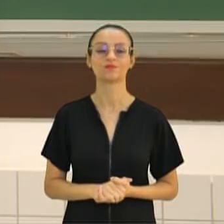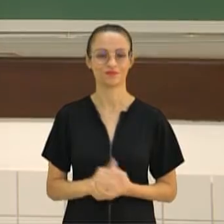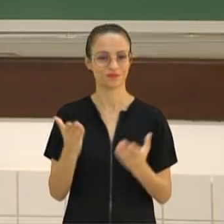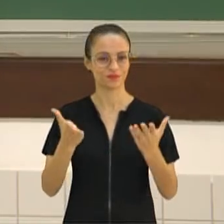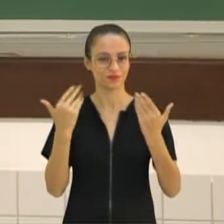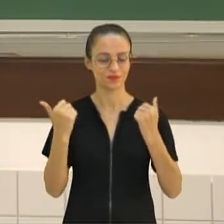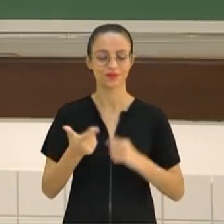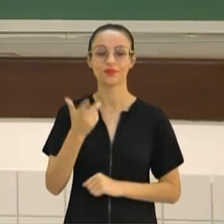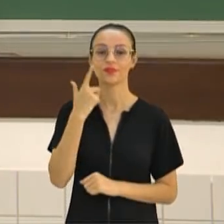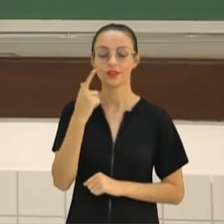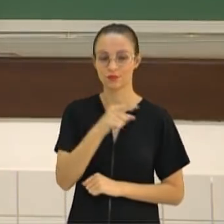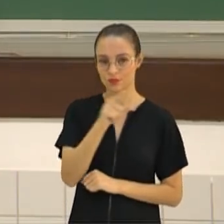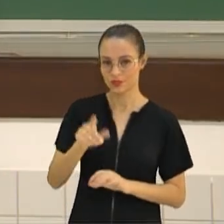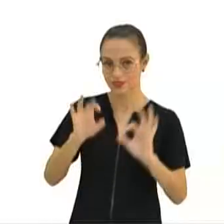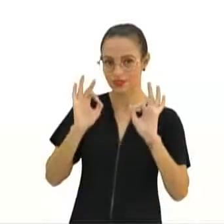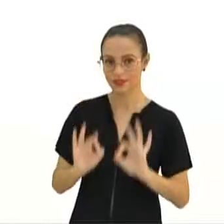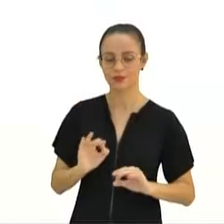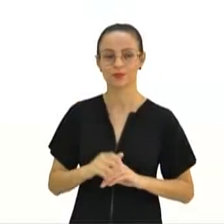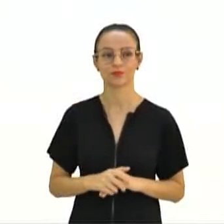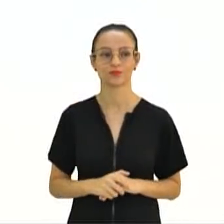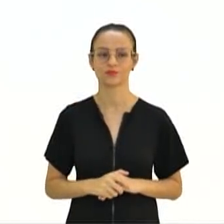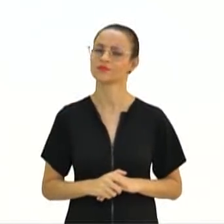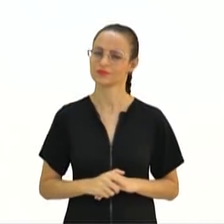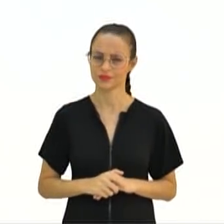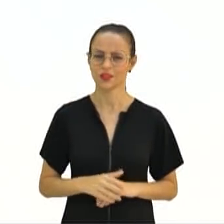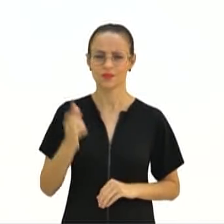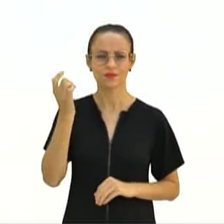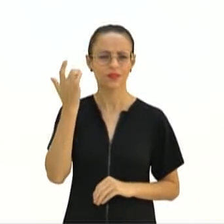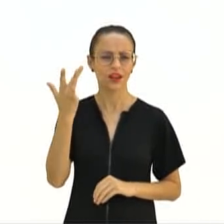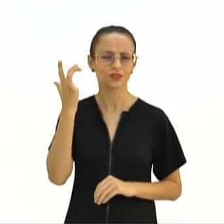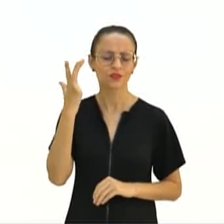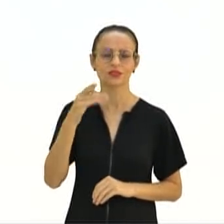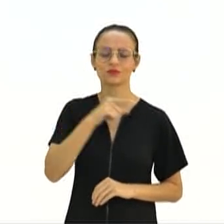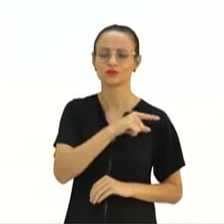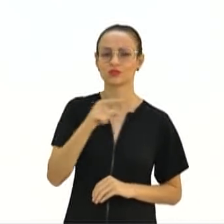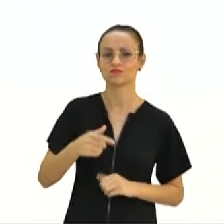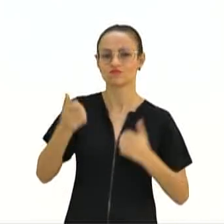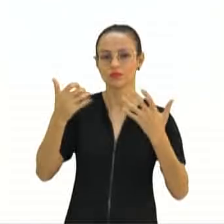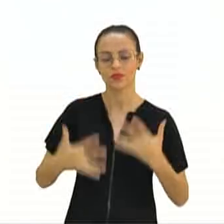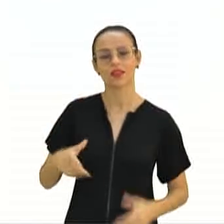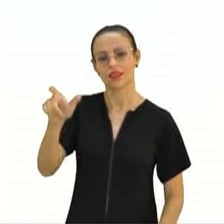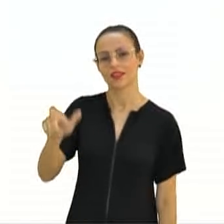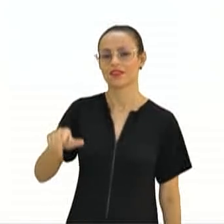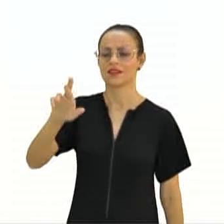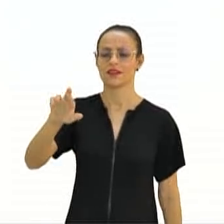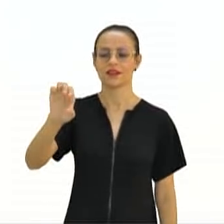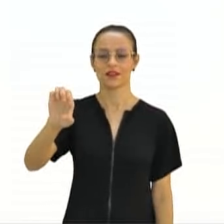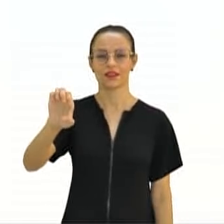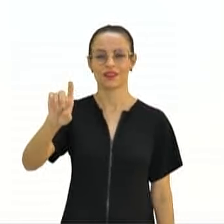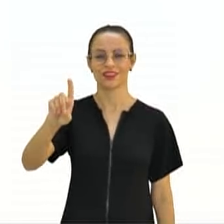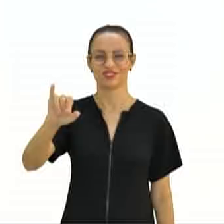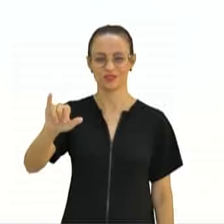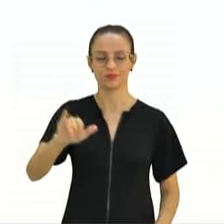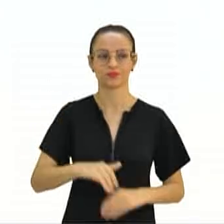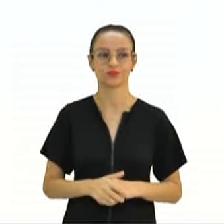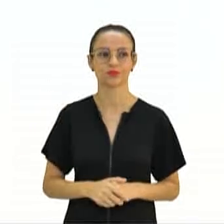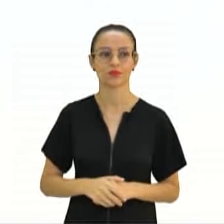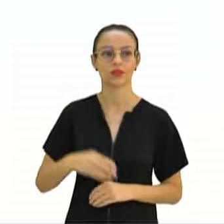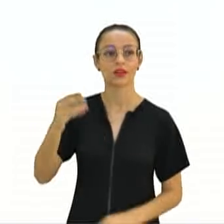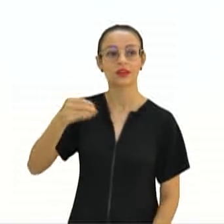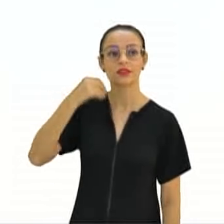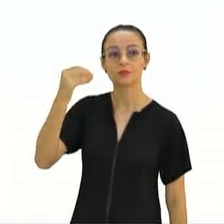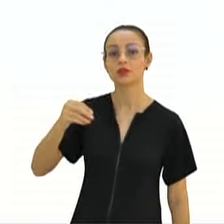Então vamos lá, gente. Vamos ver se vocês acertaram. Tranquilinho ali, a gente tinha acabado de falar, né? Francesco Redi. Muito bem. Experimento de